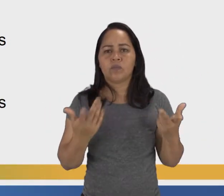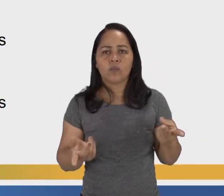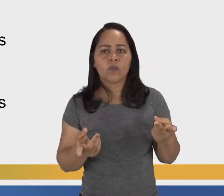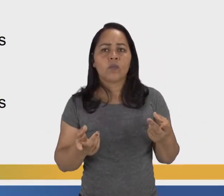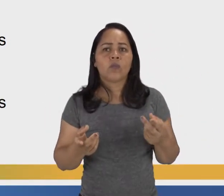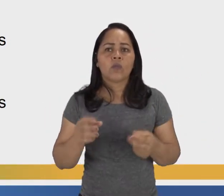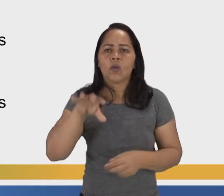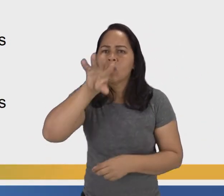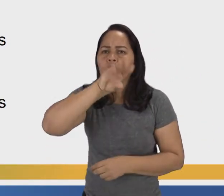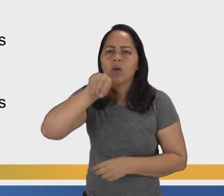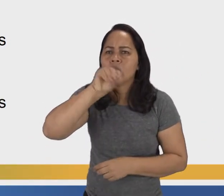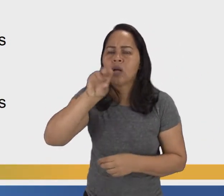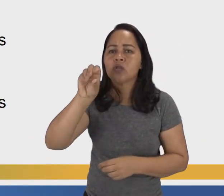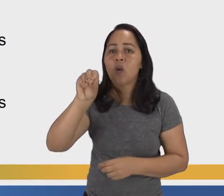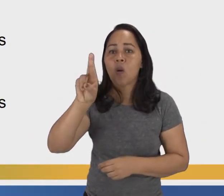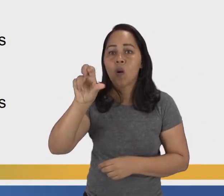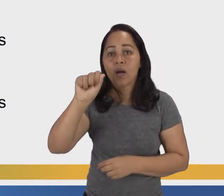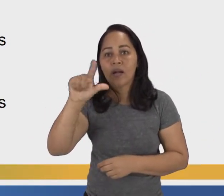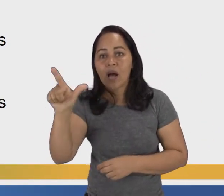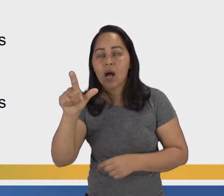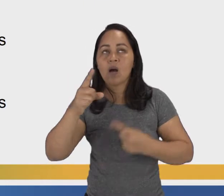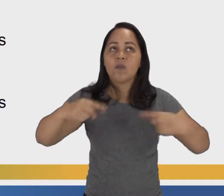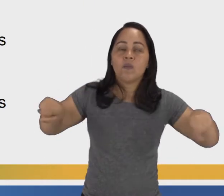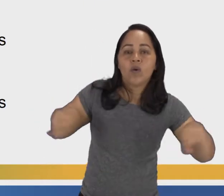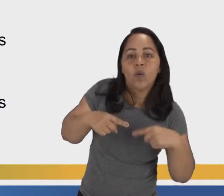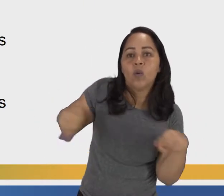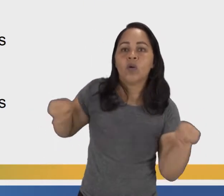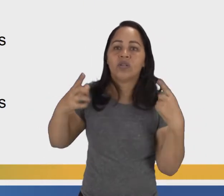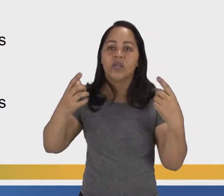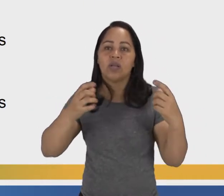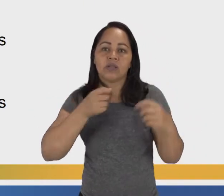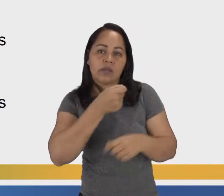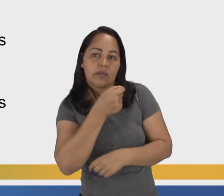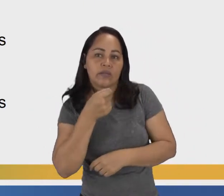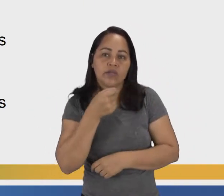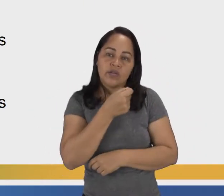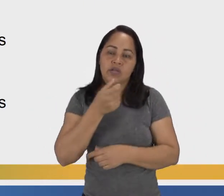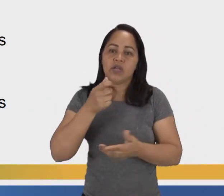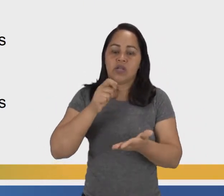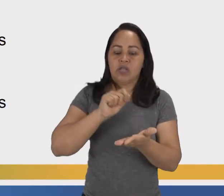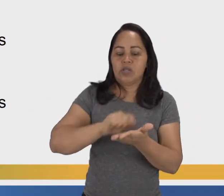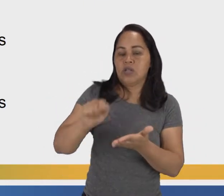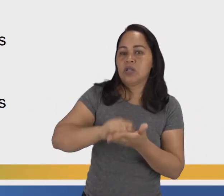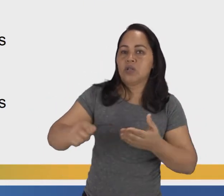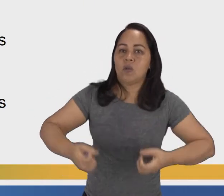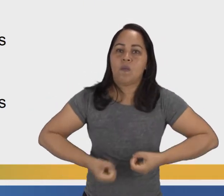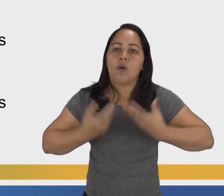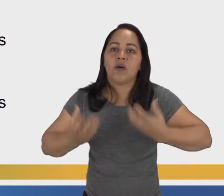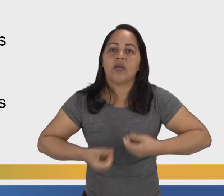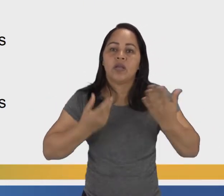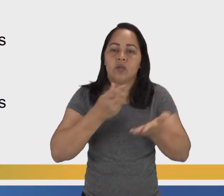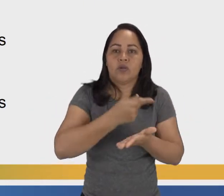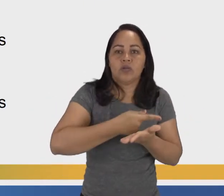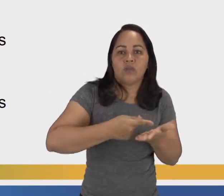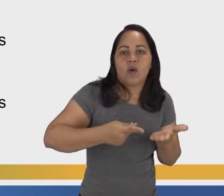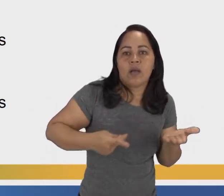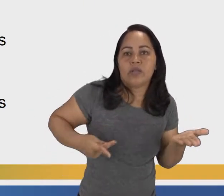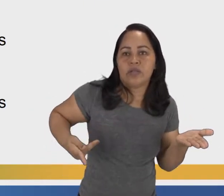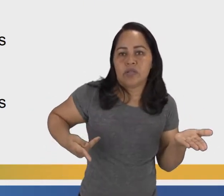as oratórias, seriam, por exemplo, músicas, cantigas. Escritos seriam aí poemas,